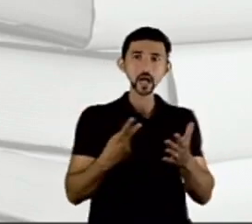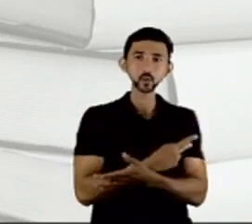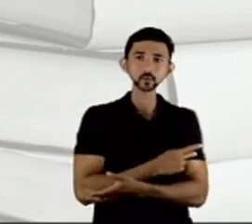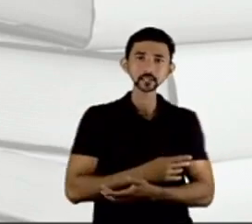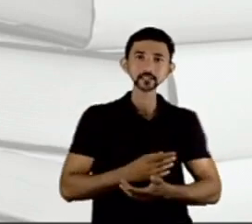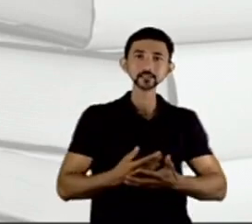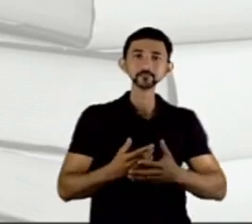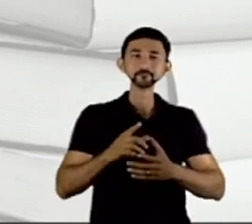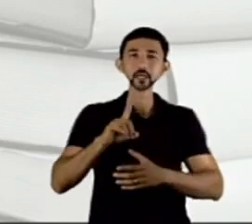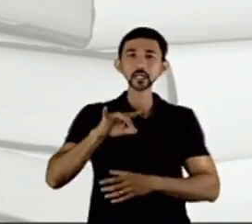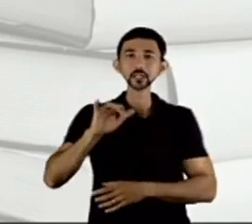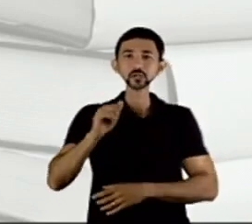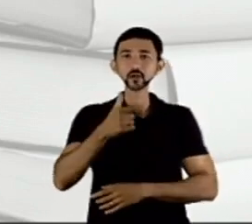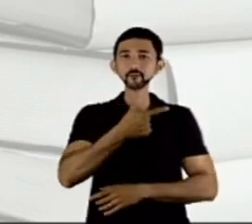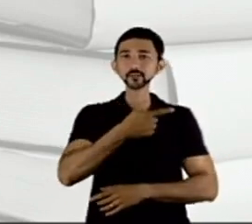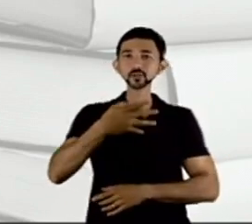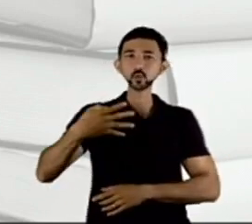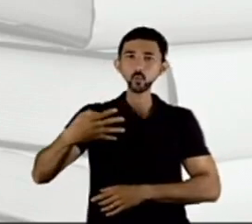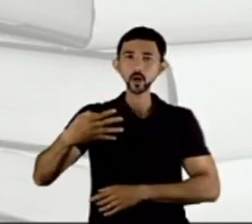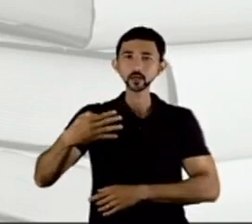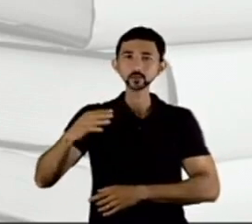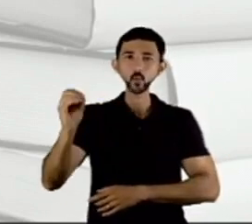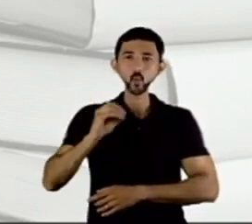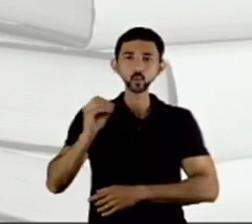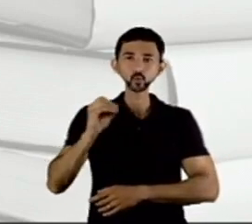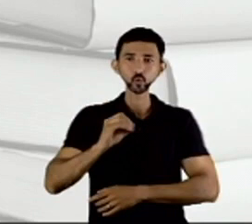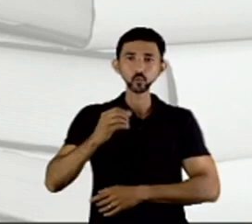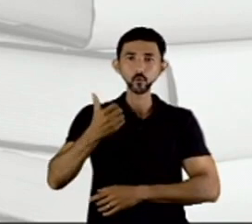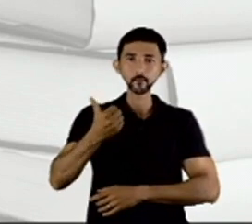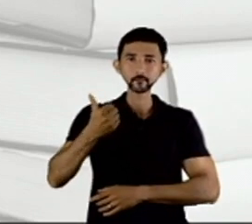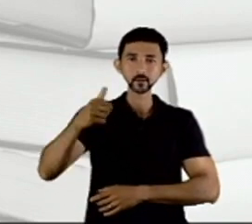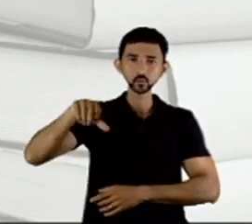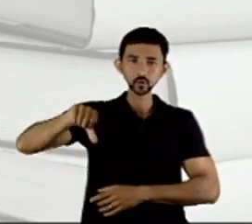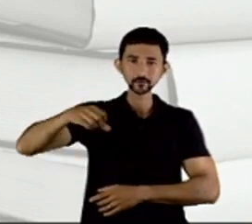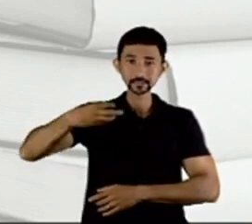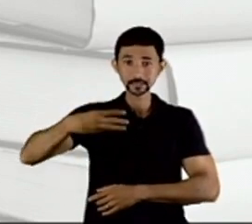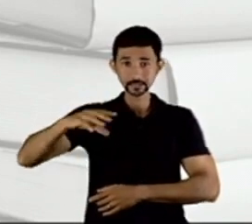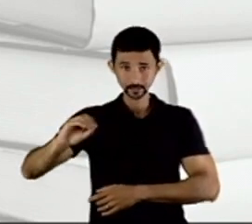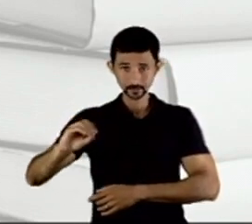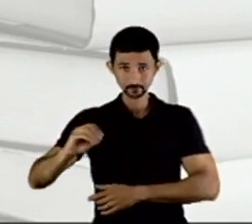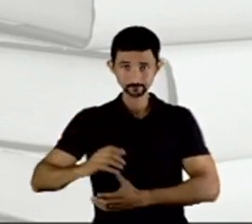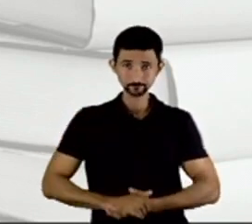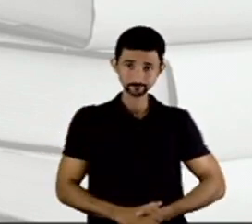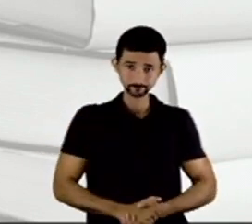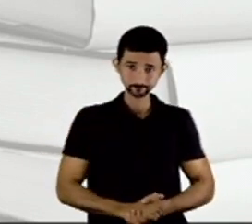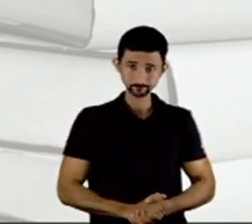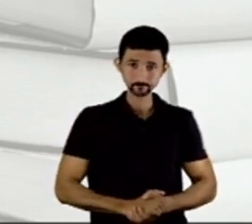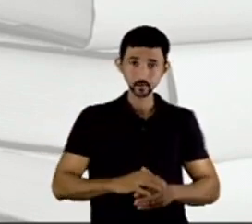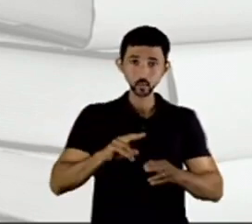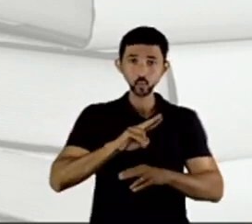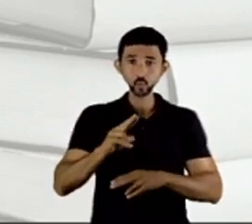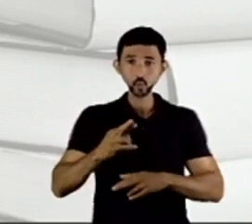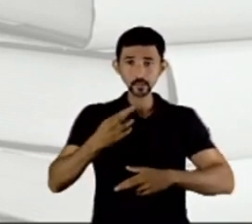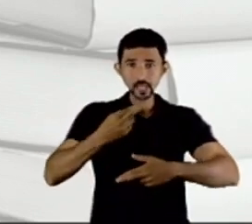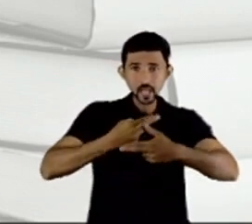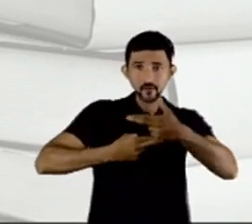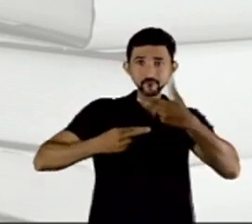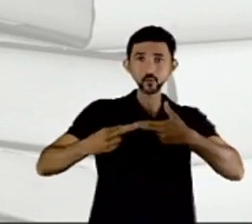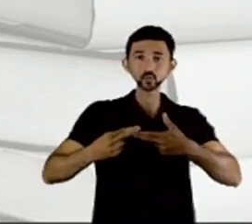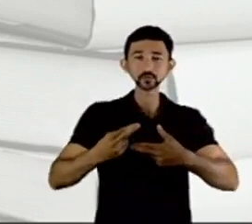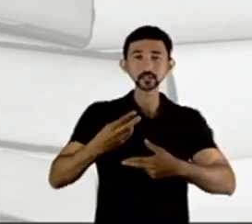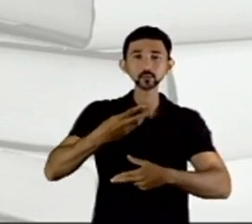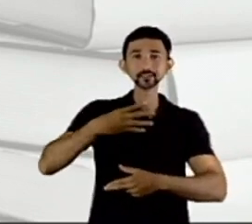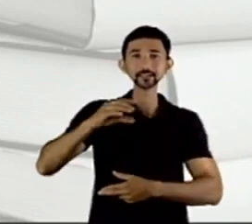de outubro de 1930. E, por causa disso, ganhou o nome de Revolução